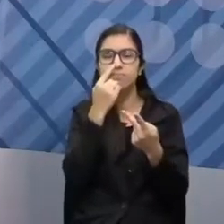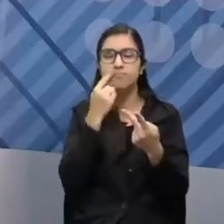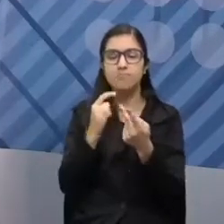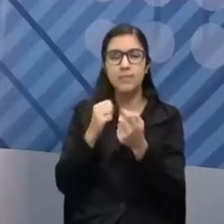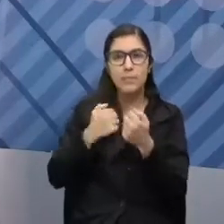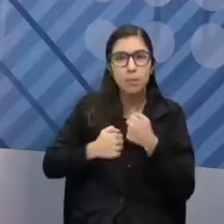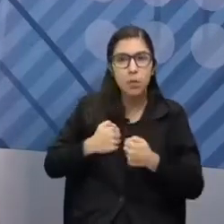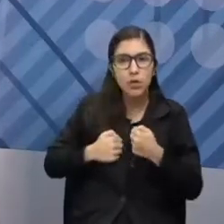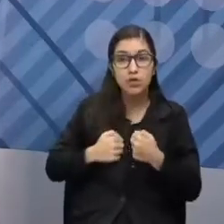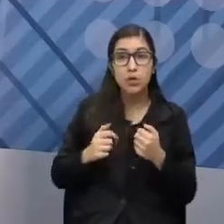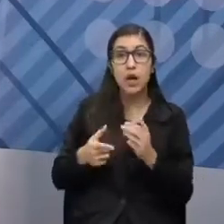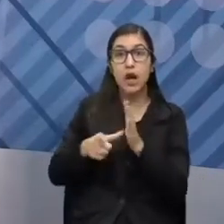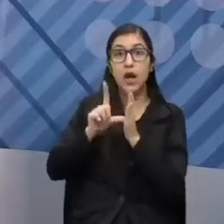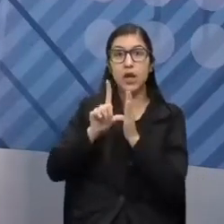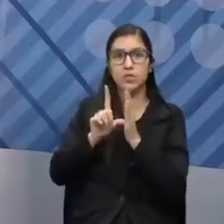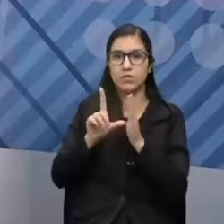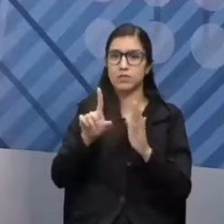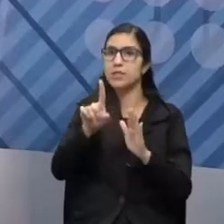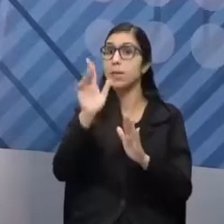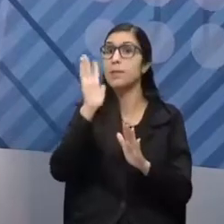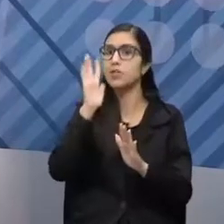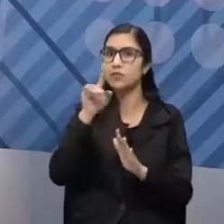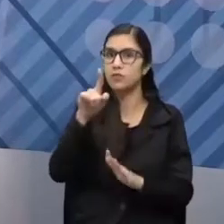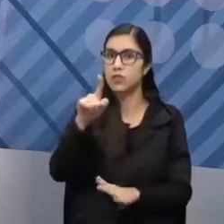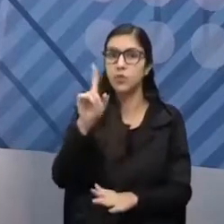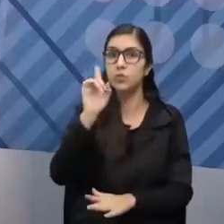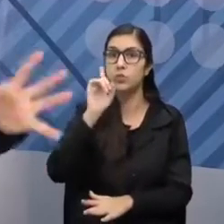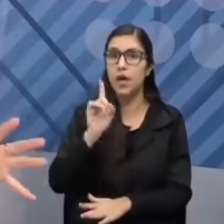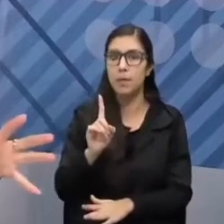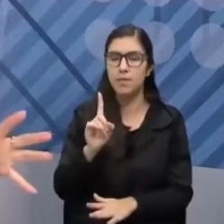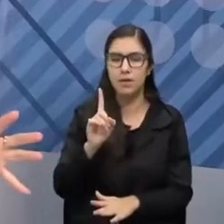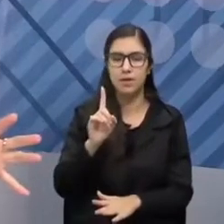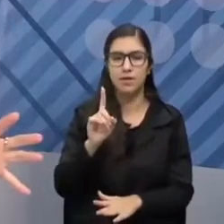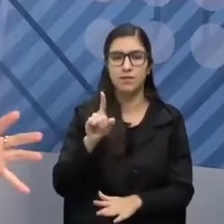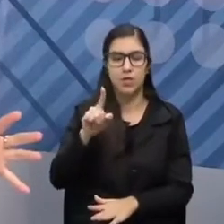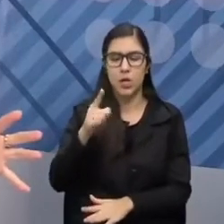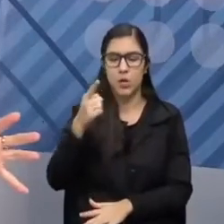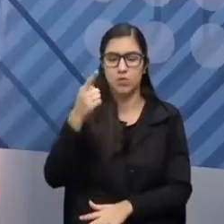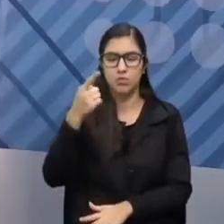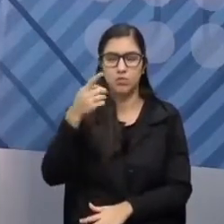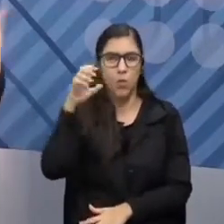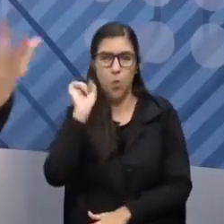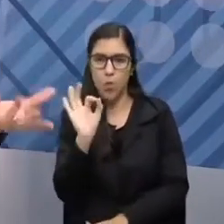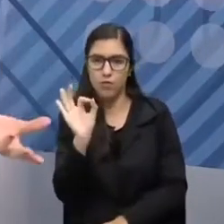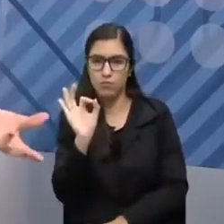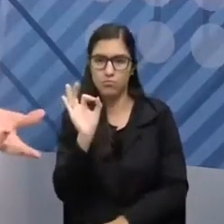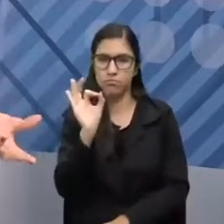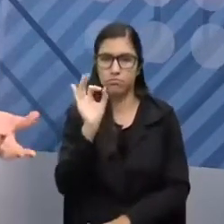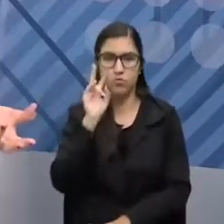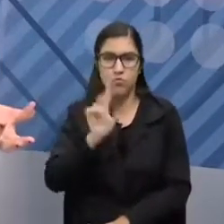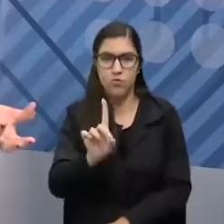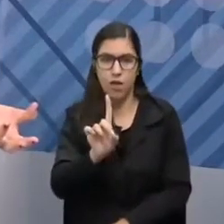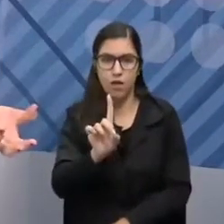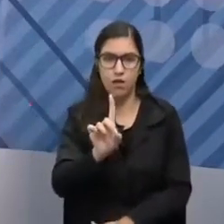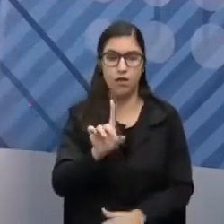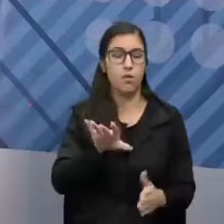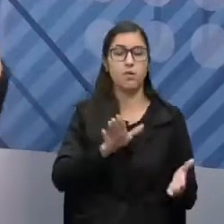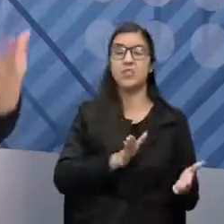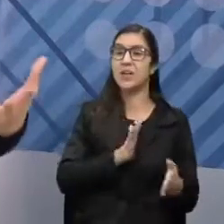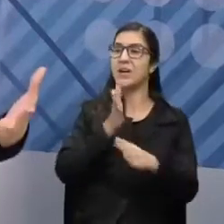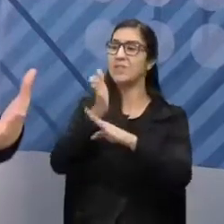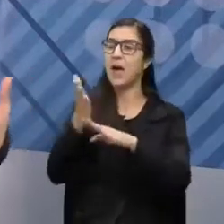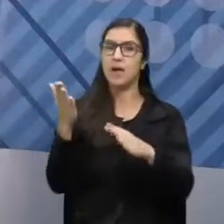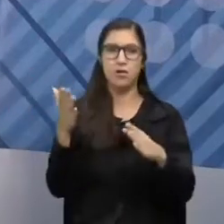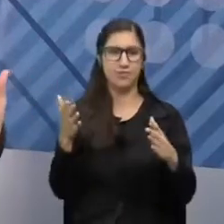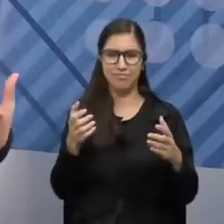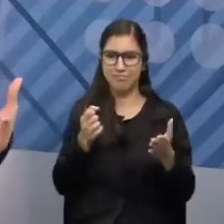cheirinho antes de ir para o banho. Vocês imaginem você não ouvir, não chegar, alguém te colocar numa banheira? Sem nenhum aviso prévio? Certo? E